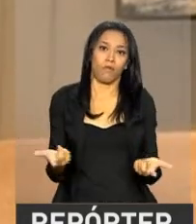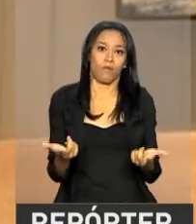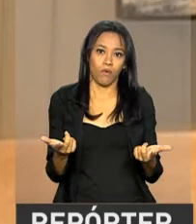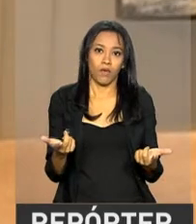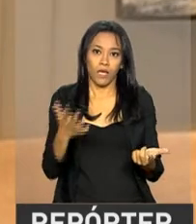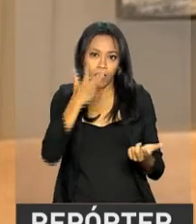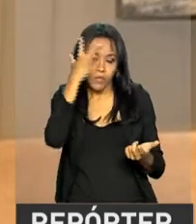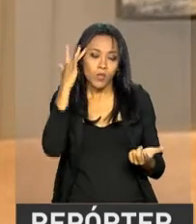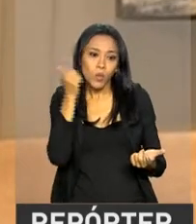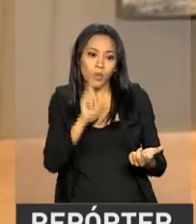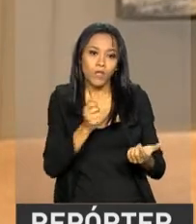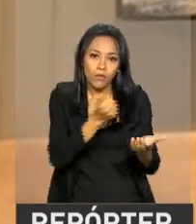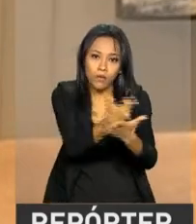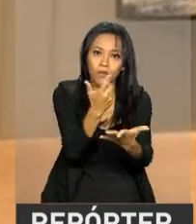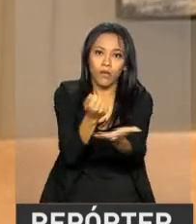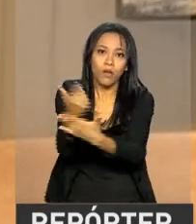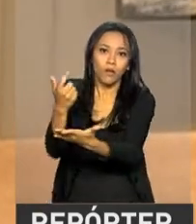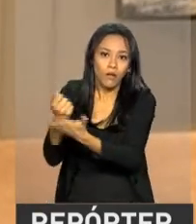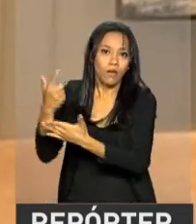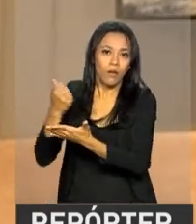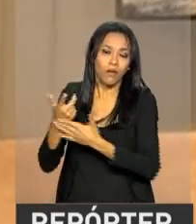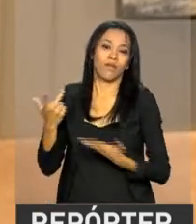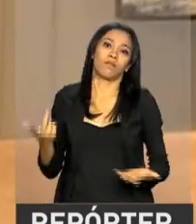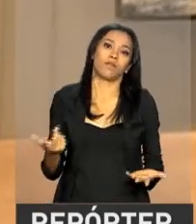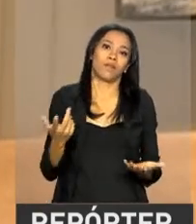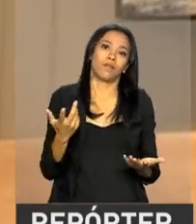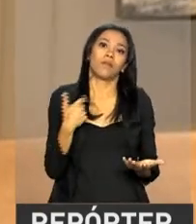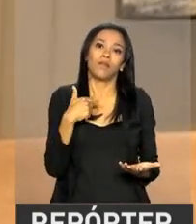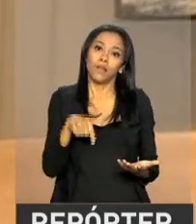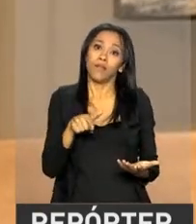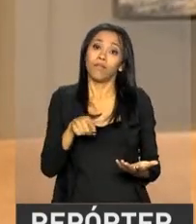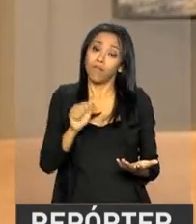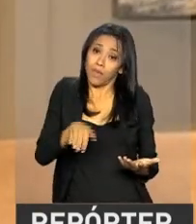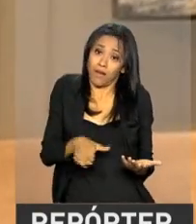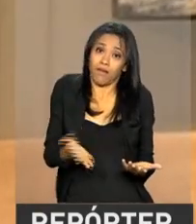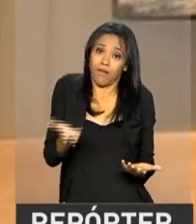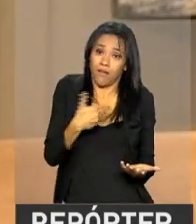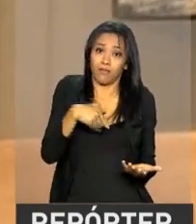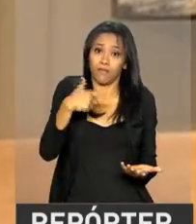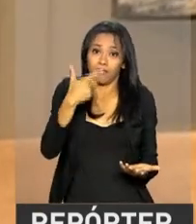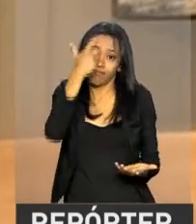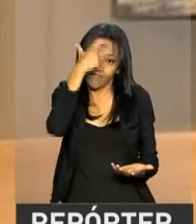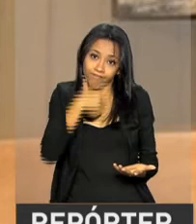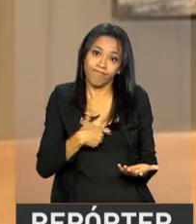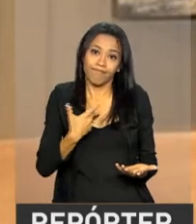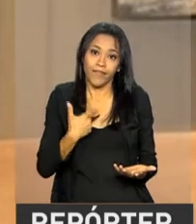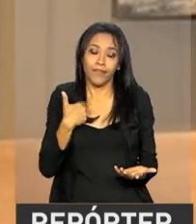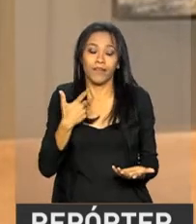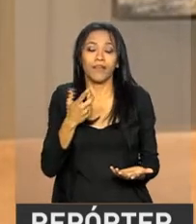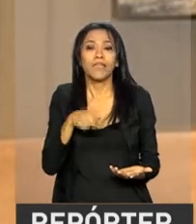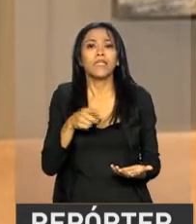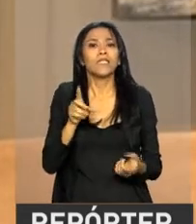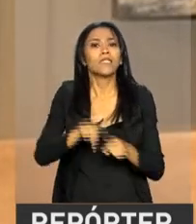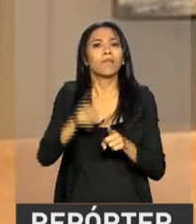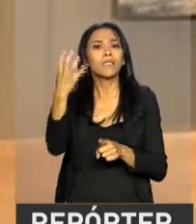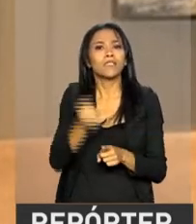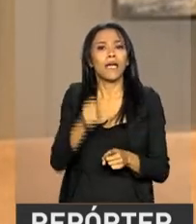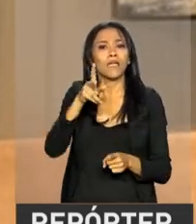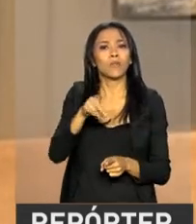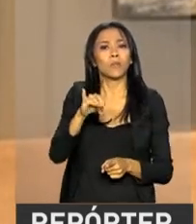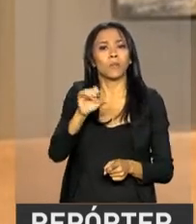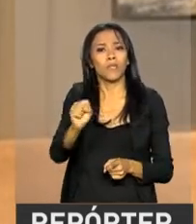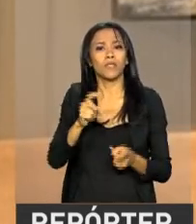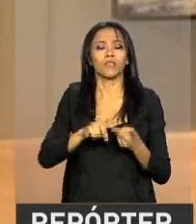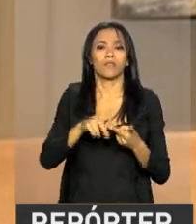atraentes nas prateleiras e o consumidor também se financia de forma barata esteve recursos do fgts sendo sacado de março a